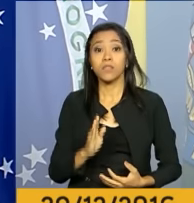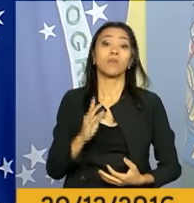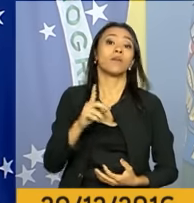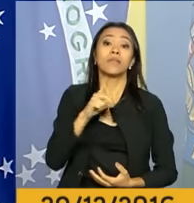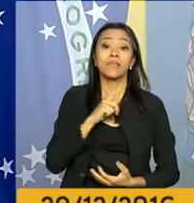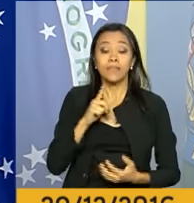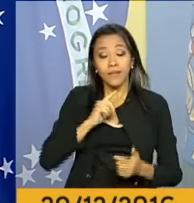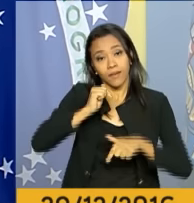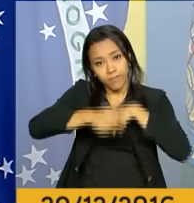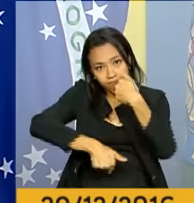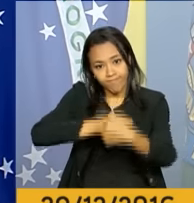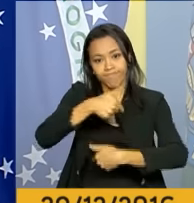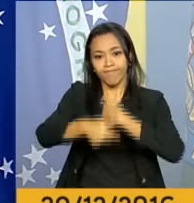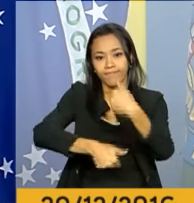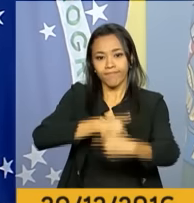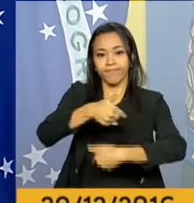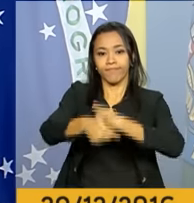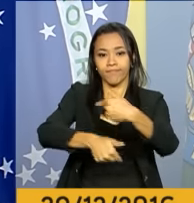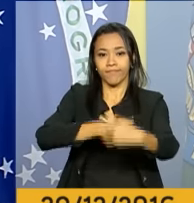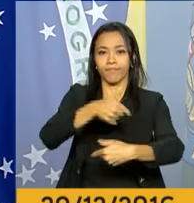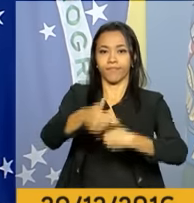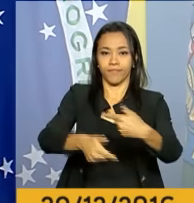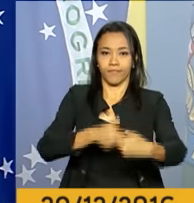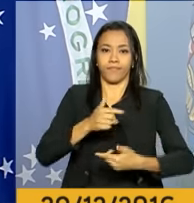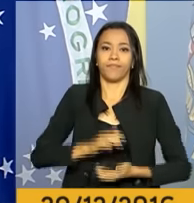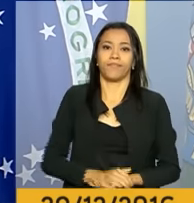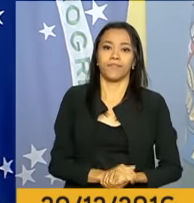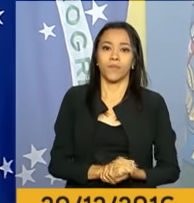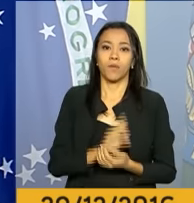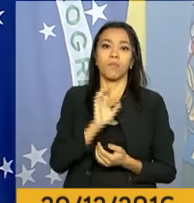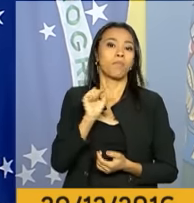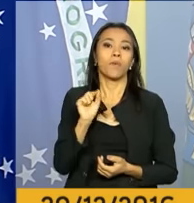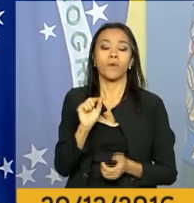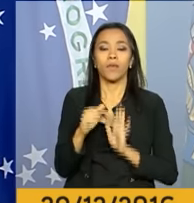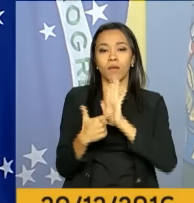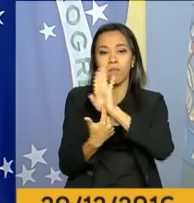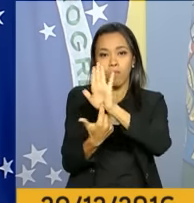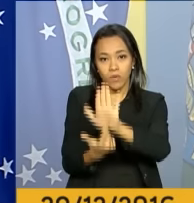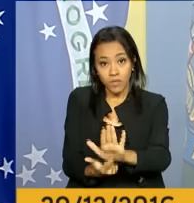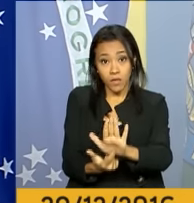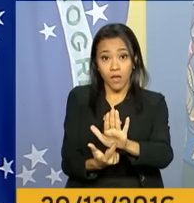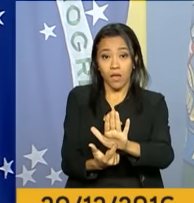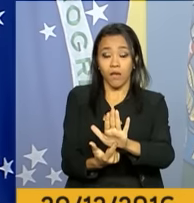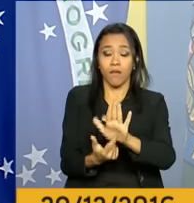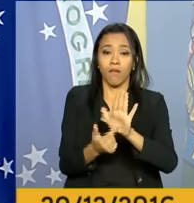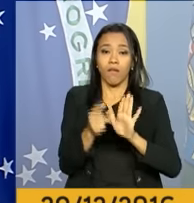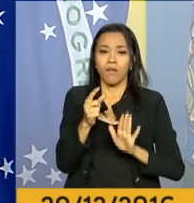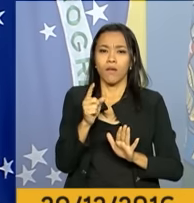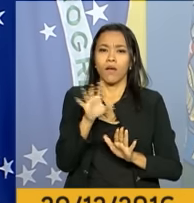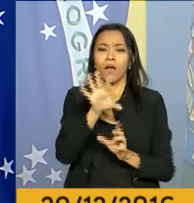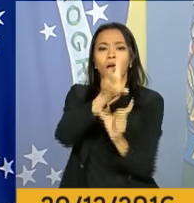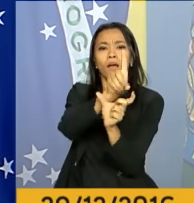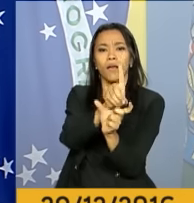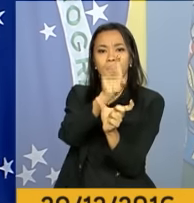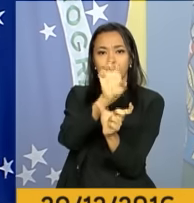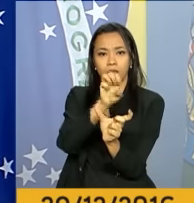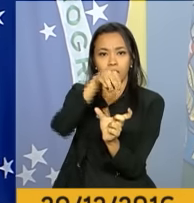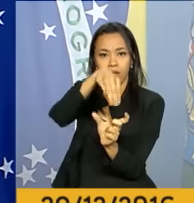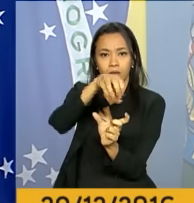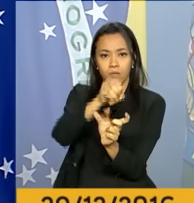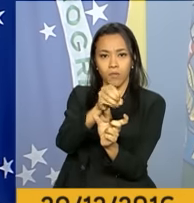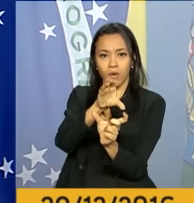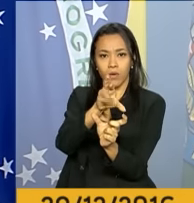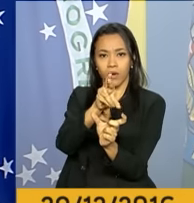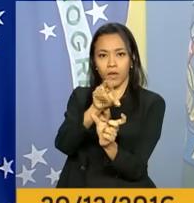trabalho extraordinário para revelar a democracia no